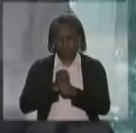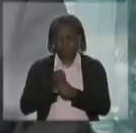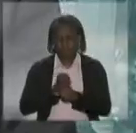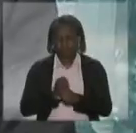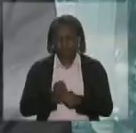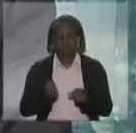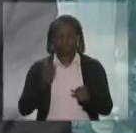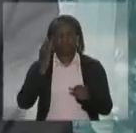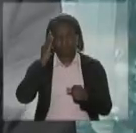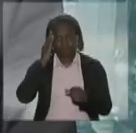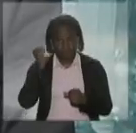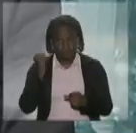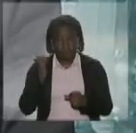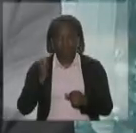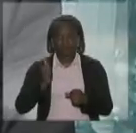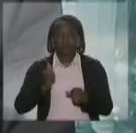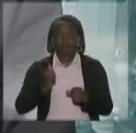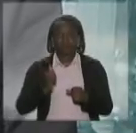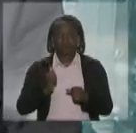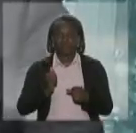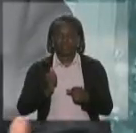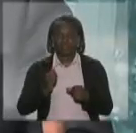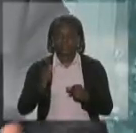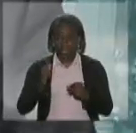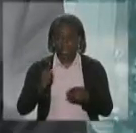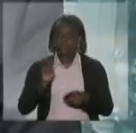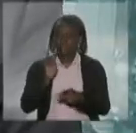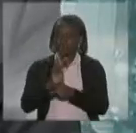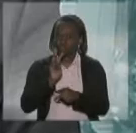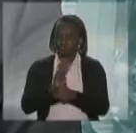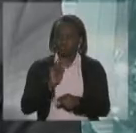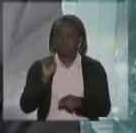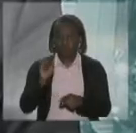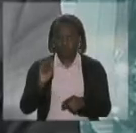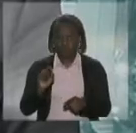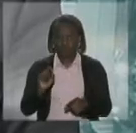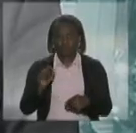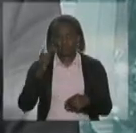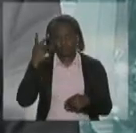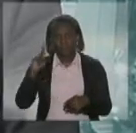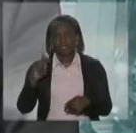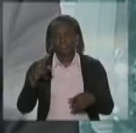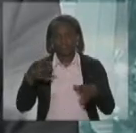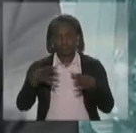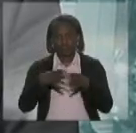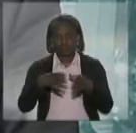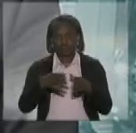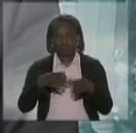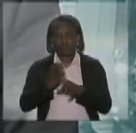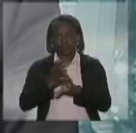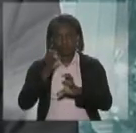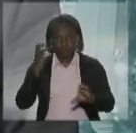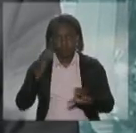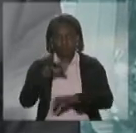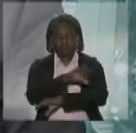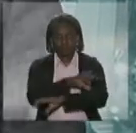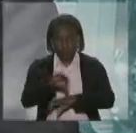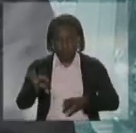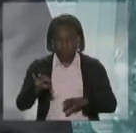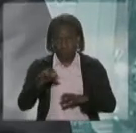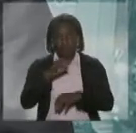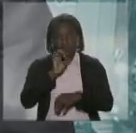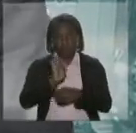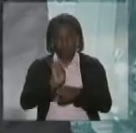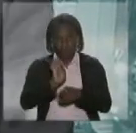e sei é do que um livro representa para a engenharia e arquitetura no nosso